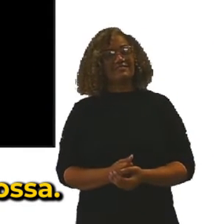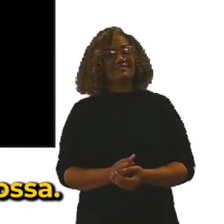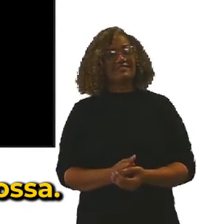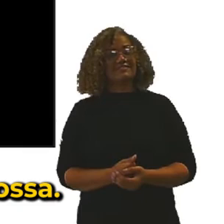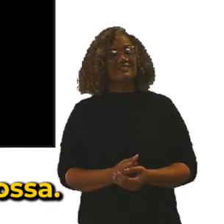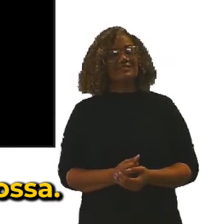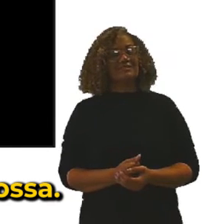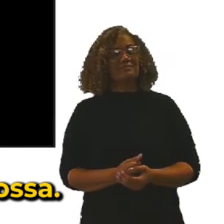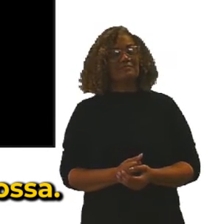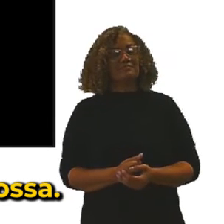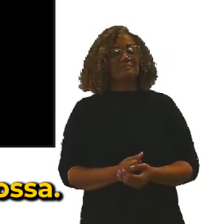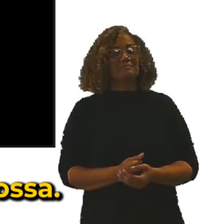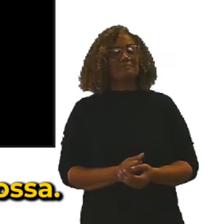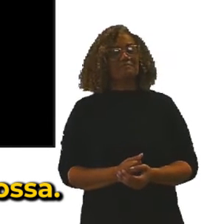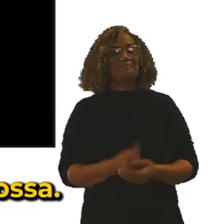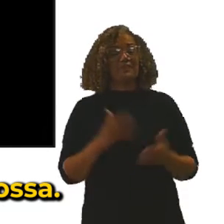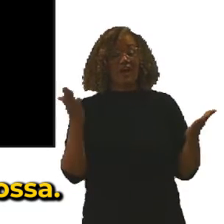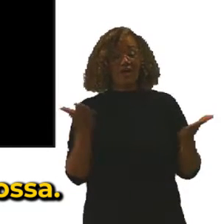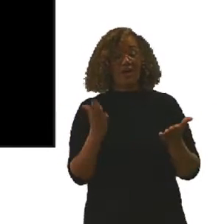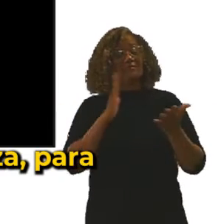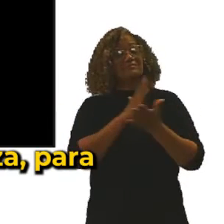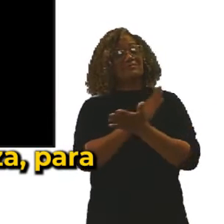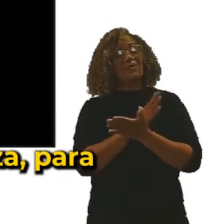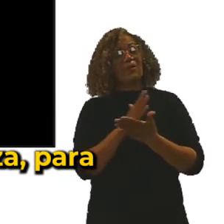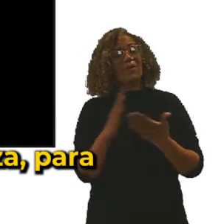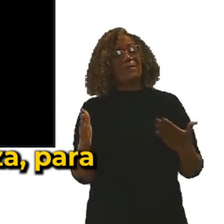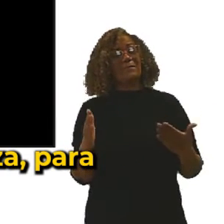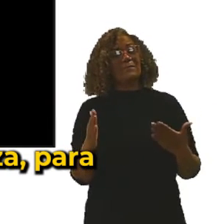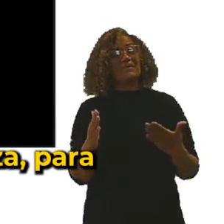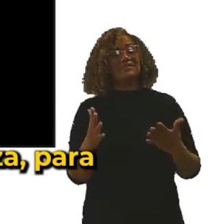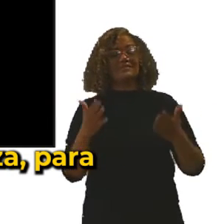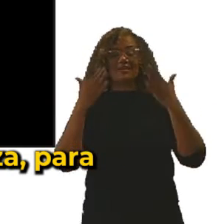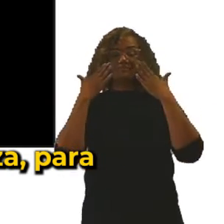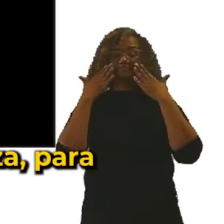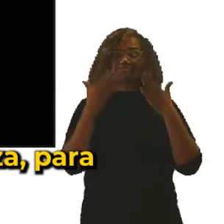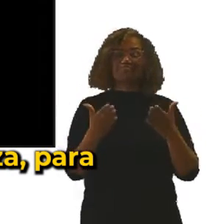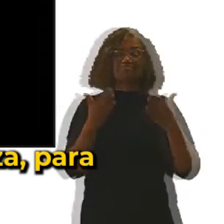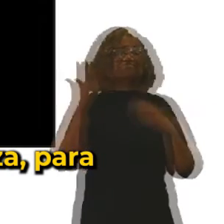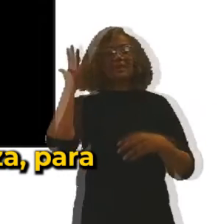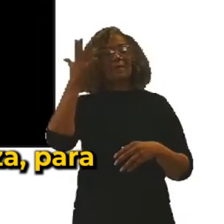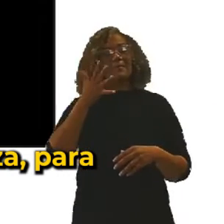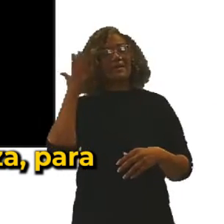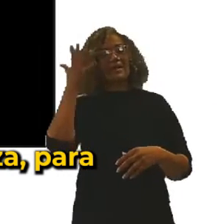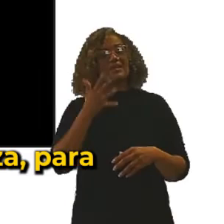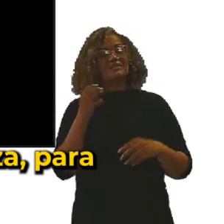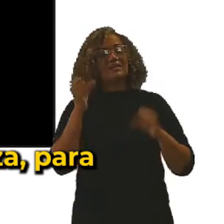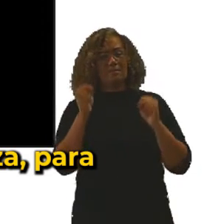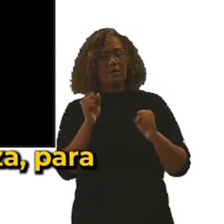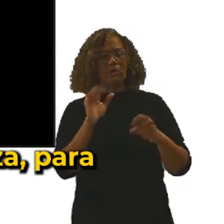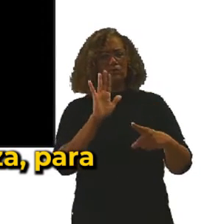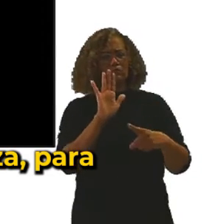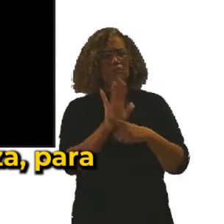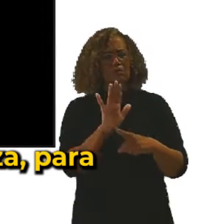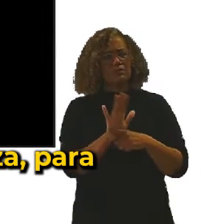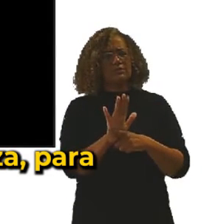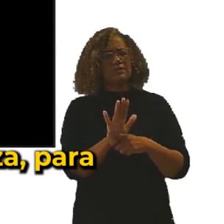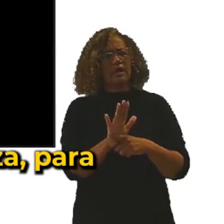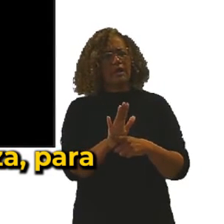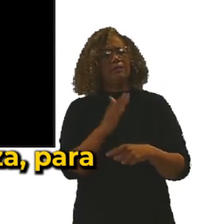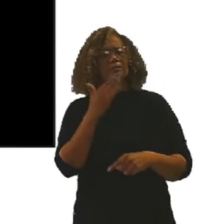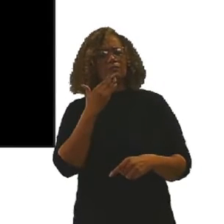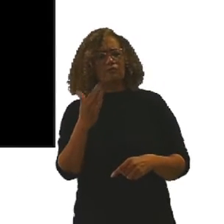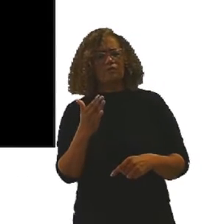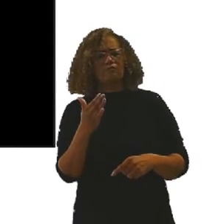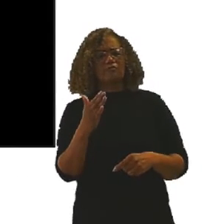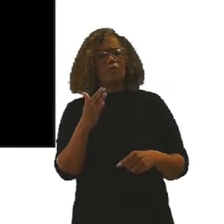então para iniciar então a nossa exposição. Pode passar, por gentileza, para o